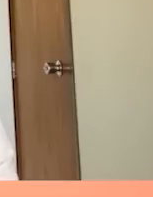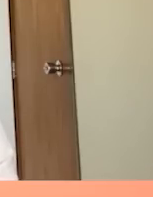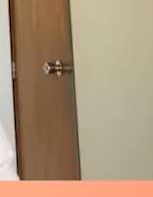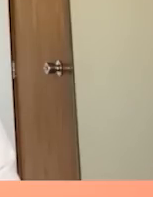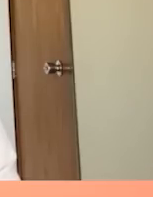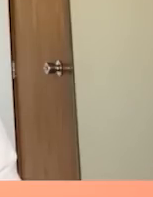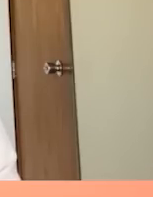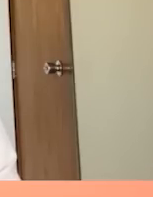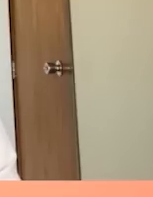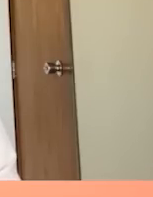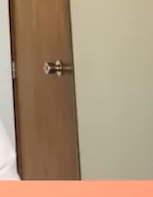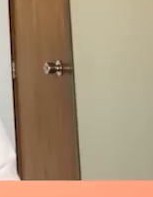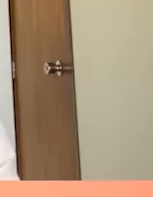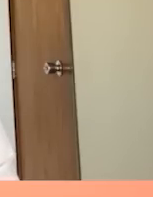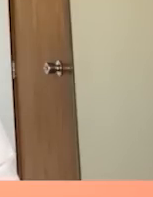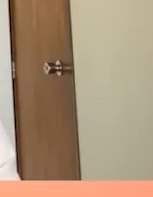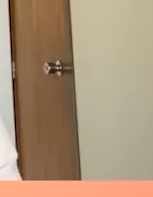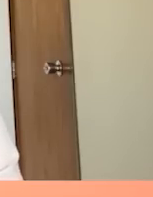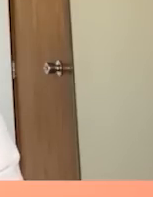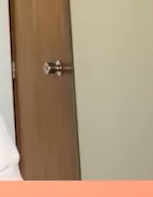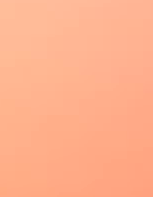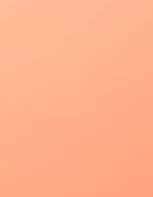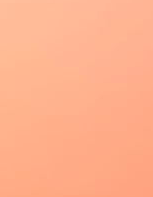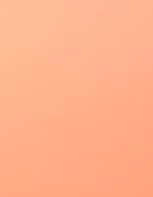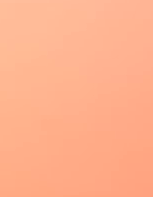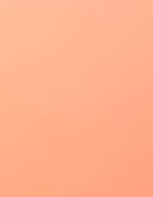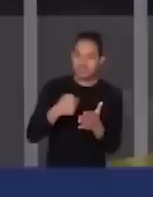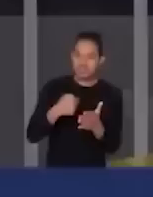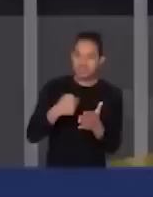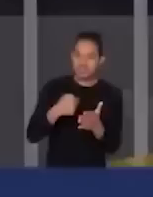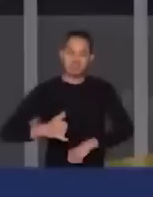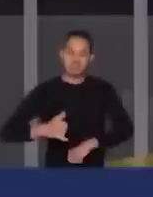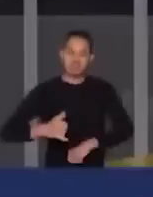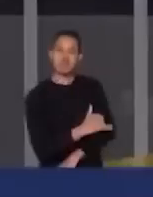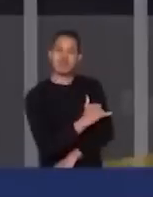perante esse contexto que nós vivemos, suba na tribuna